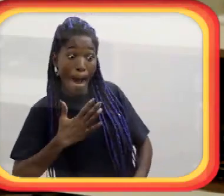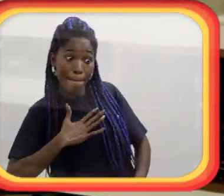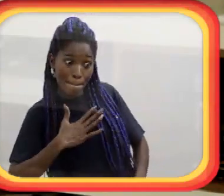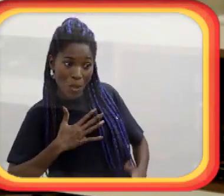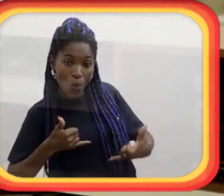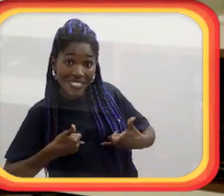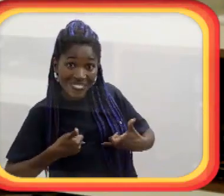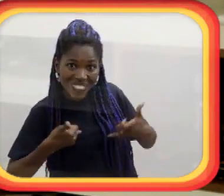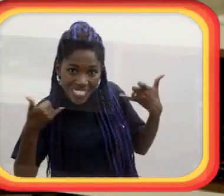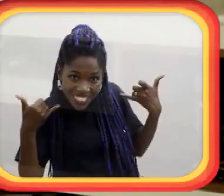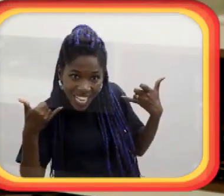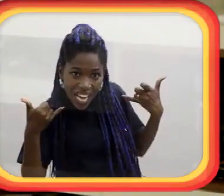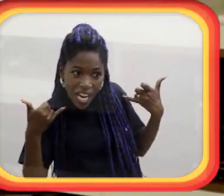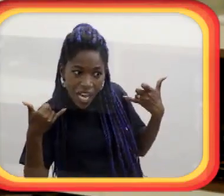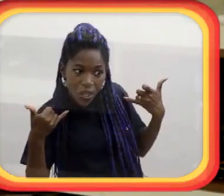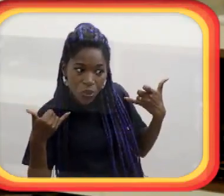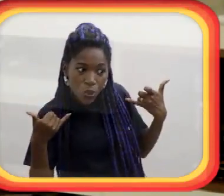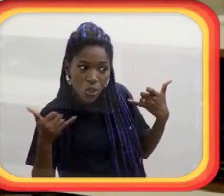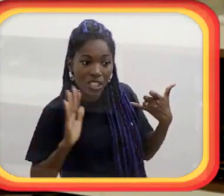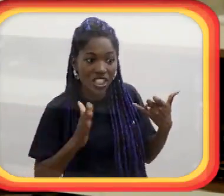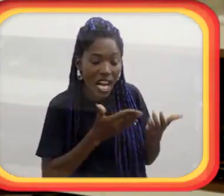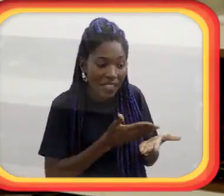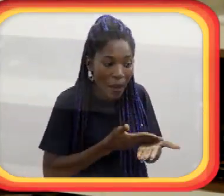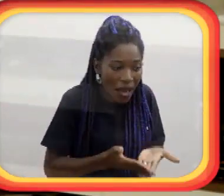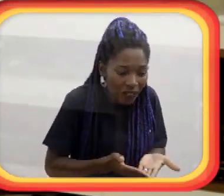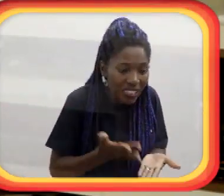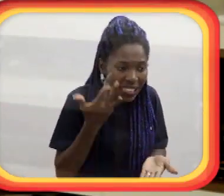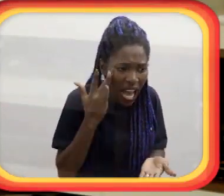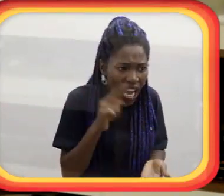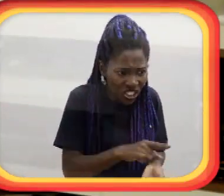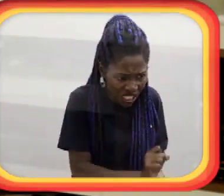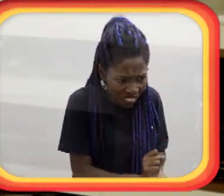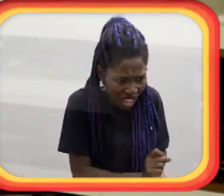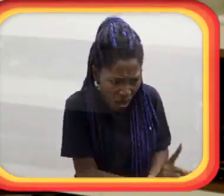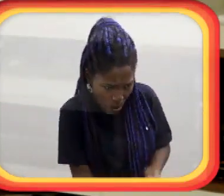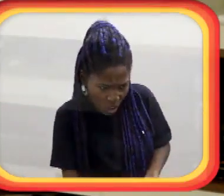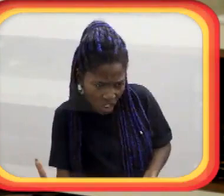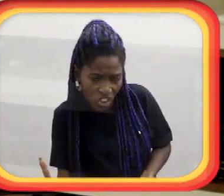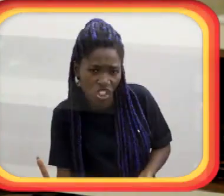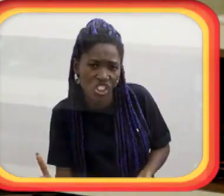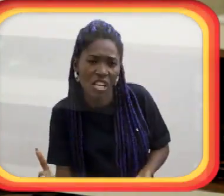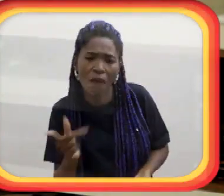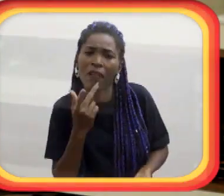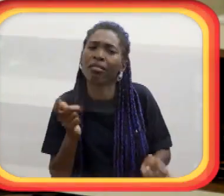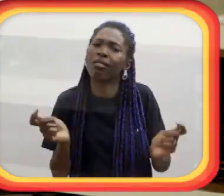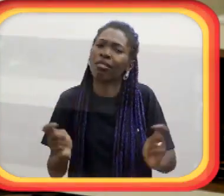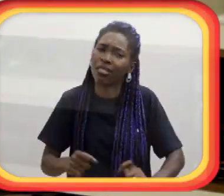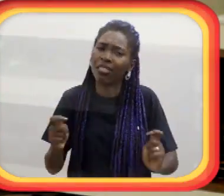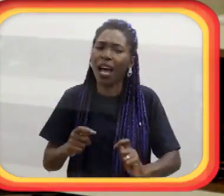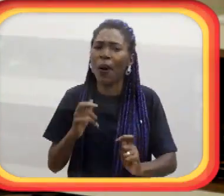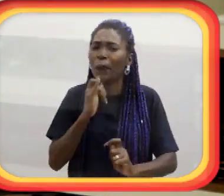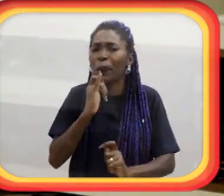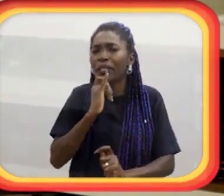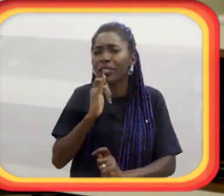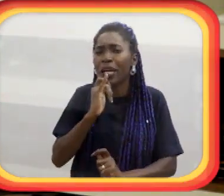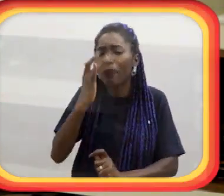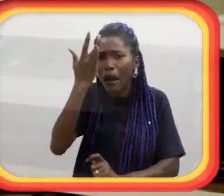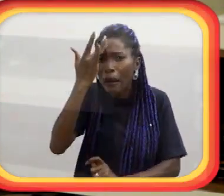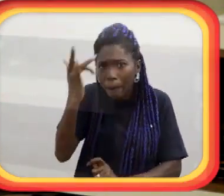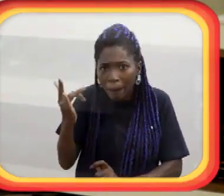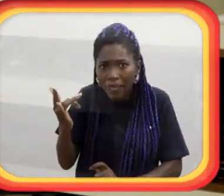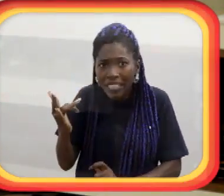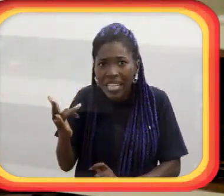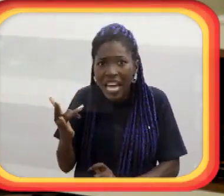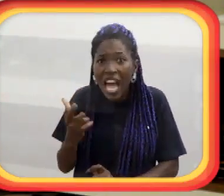falou assim: meu aniversário tá chegando, você acha que vai dar para ela ir? Aí eu falei: vai dar, né? Pensando que era, sei